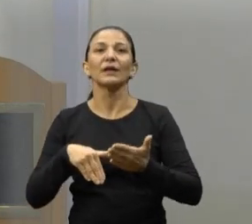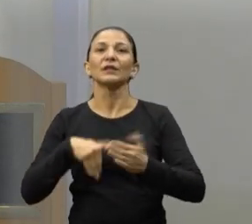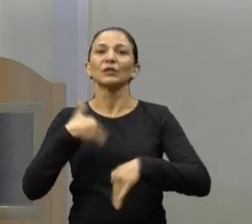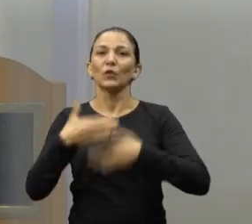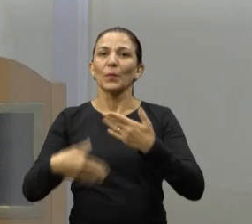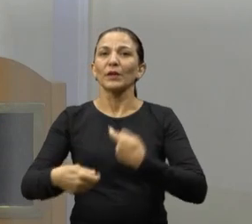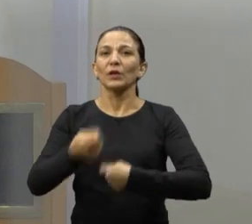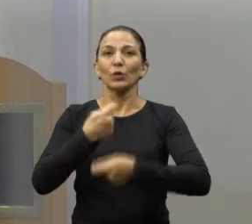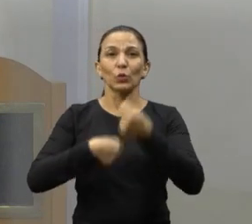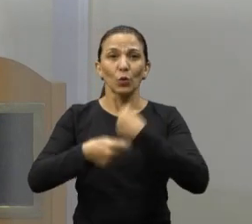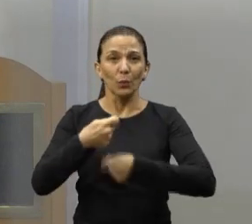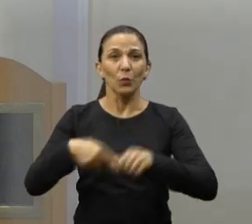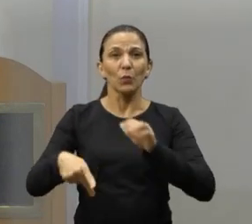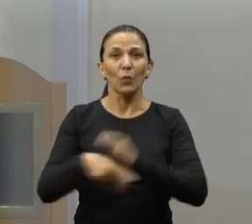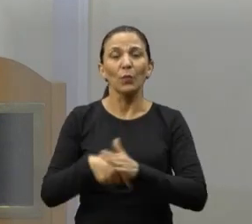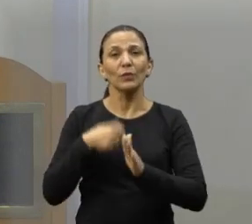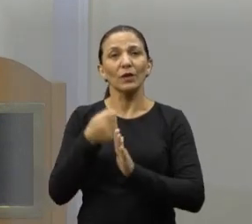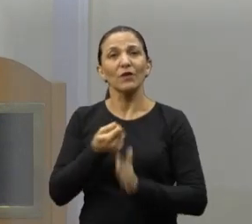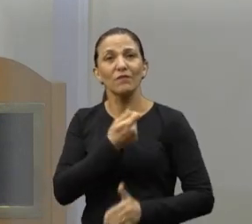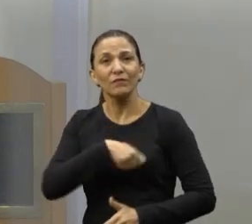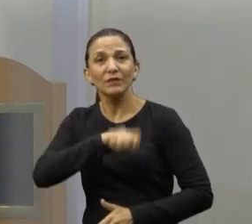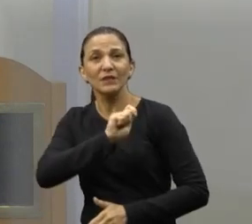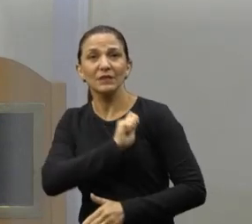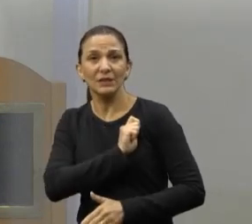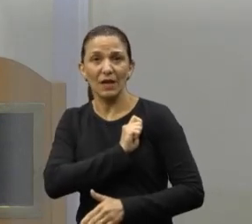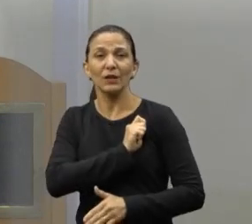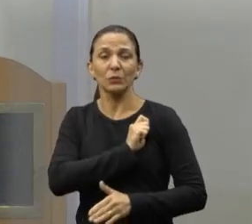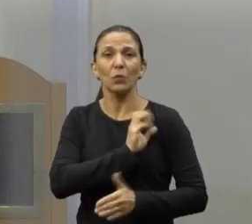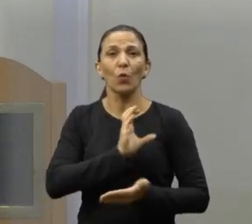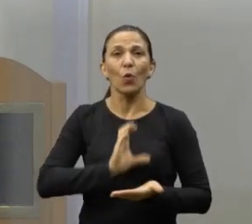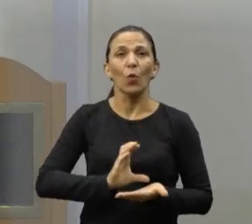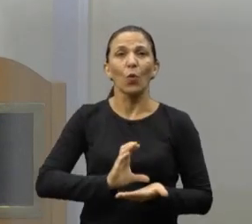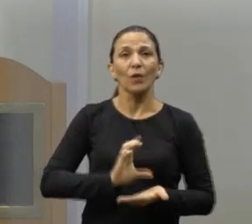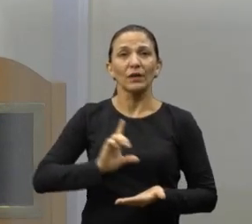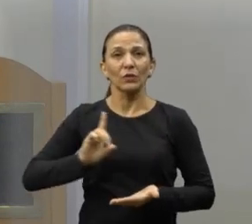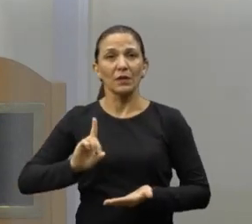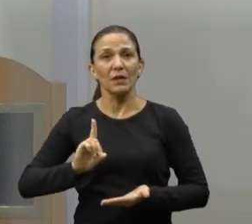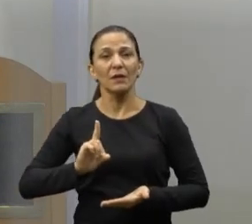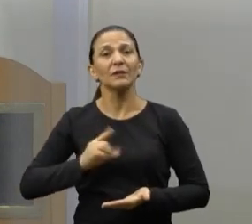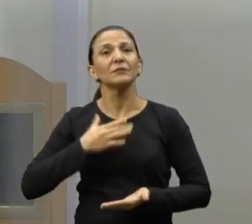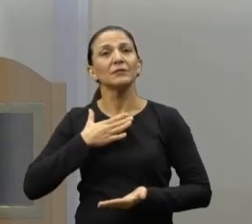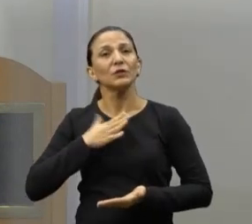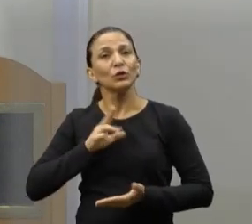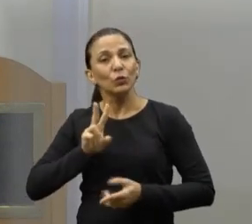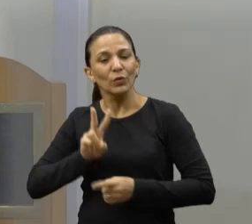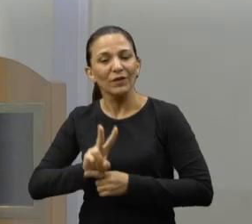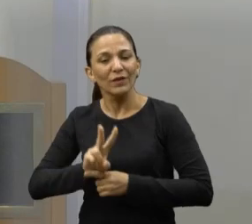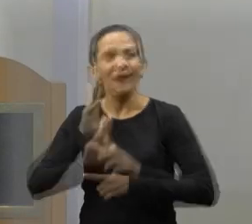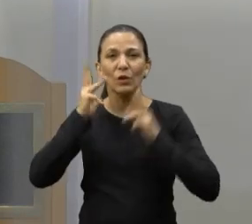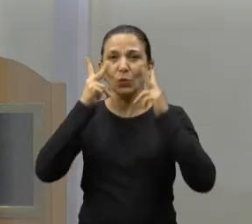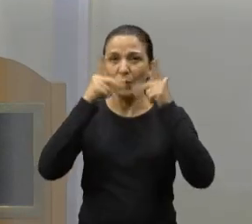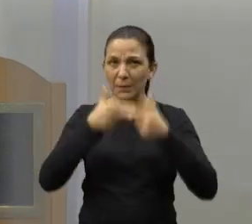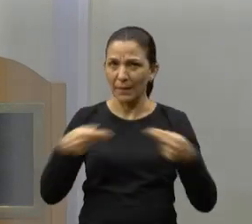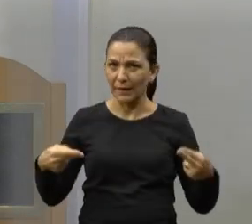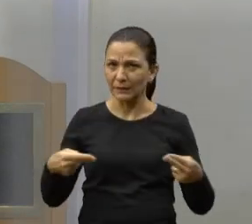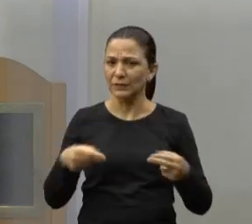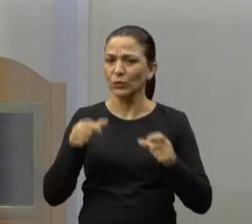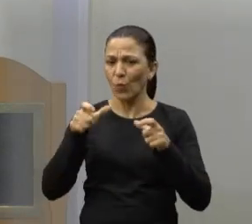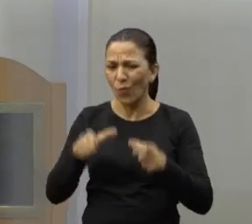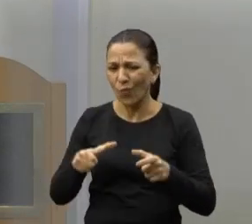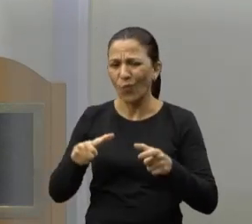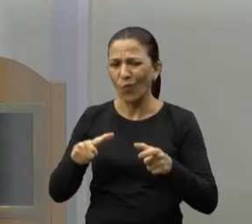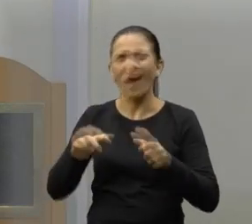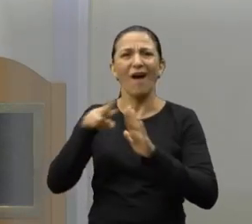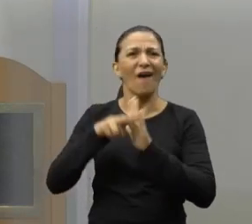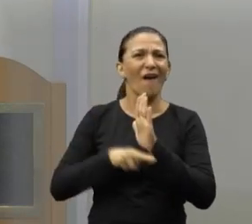econômico de Araraquara e fiscalizado pela Coordenadoria do bem estar animal esse canil além dele não dentro das